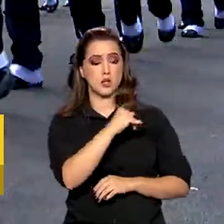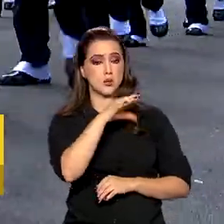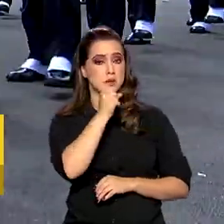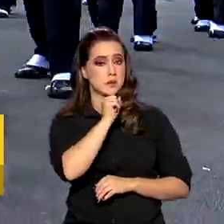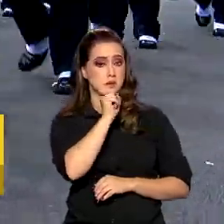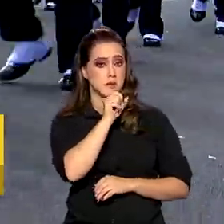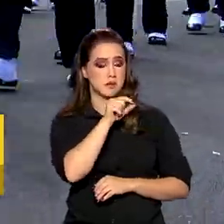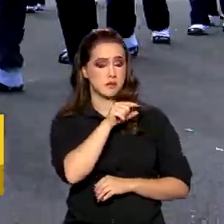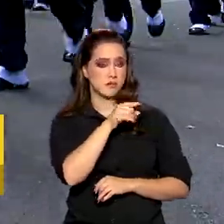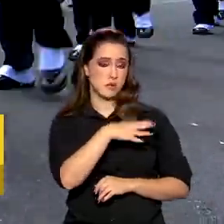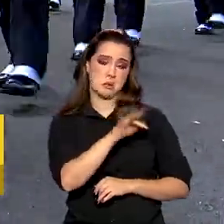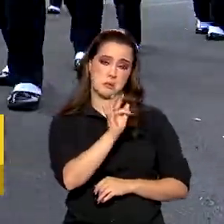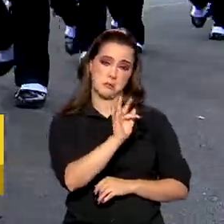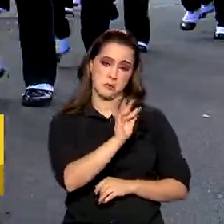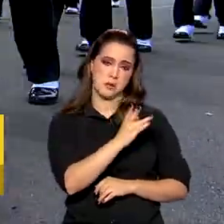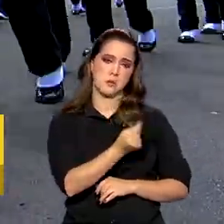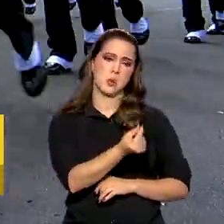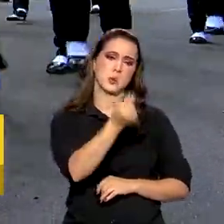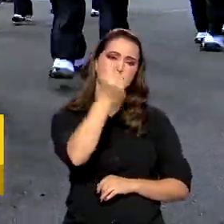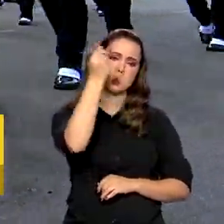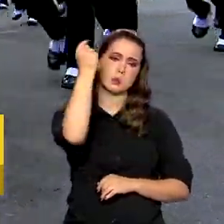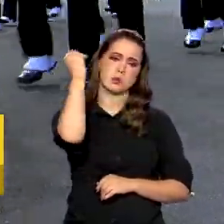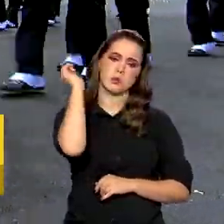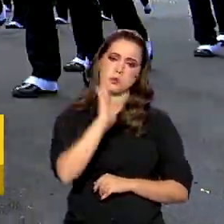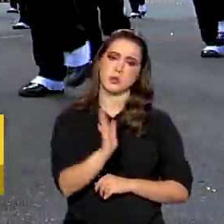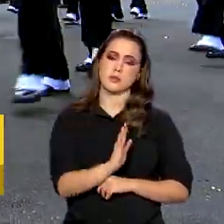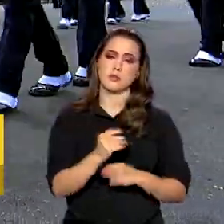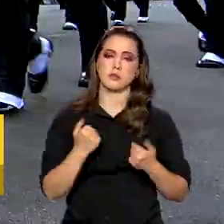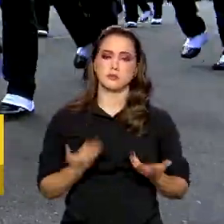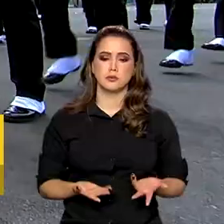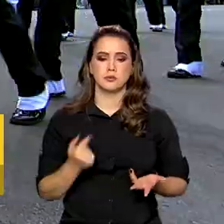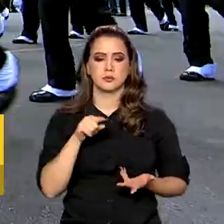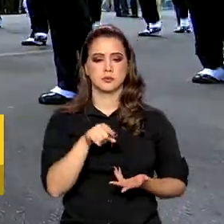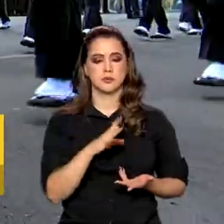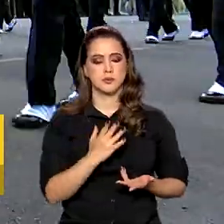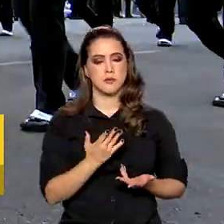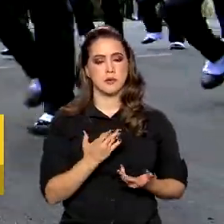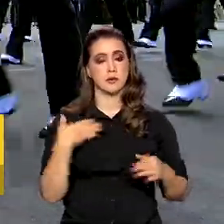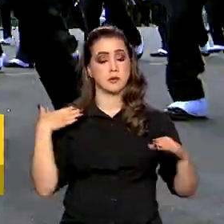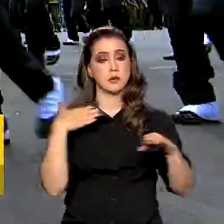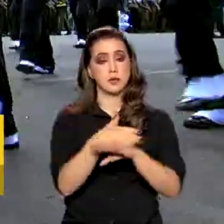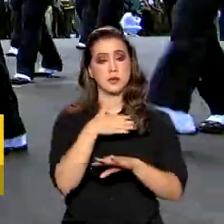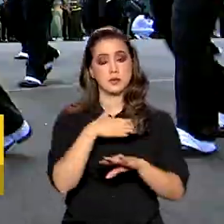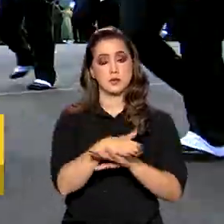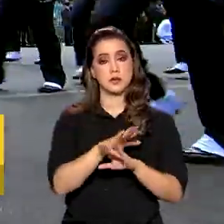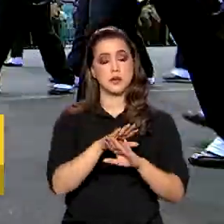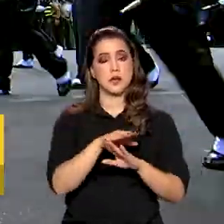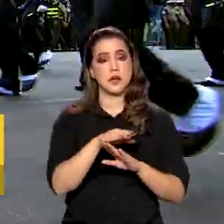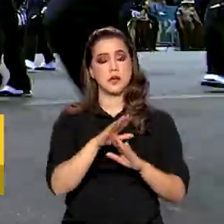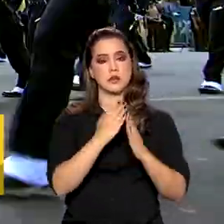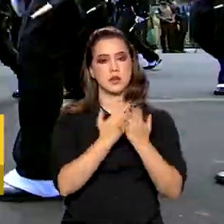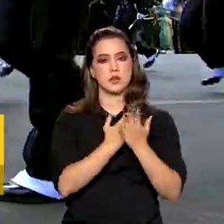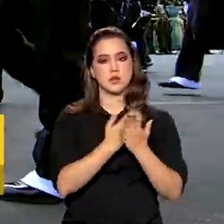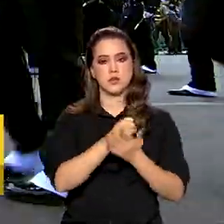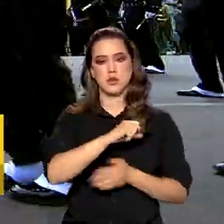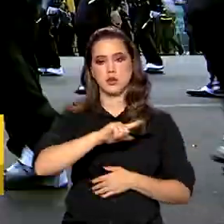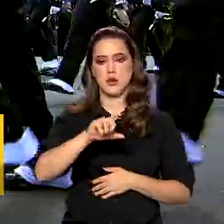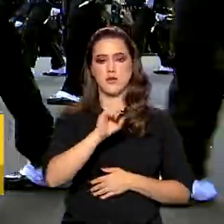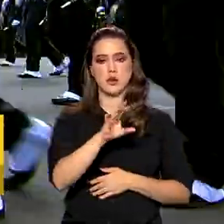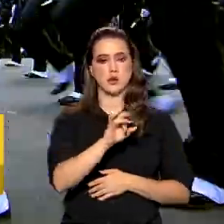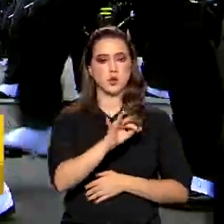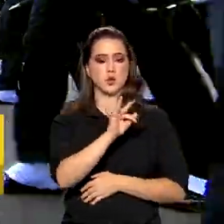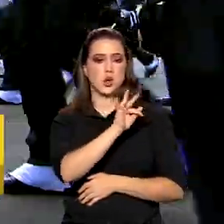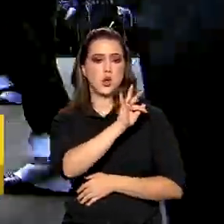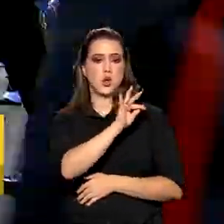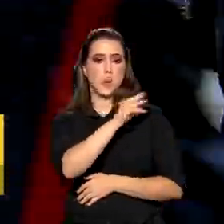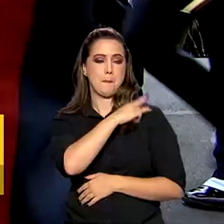antiga. A inscrição para entrar na Escola Naval só precisa do ensino médio,